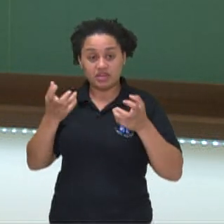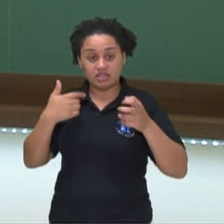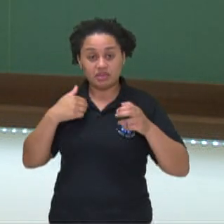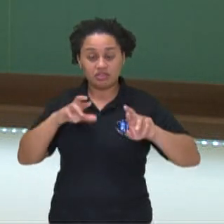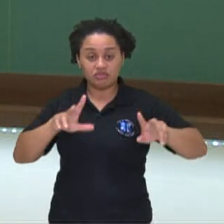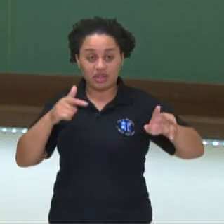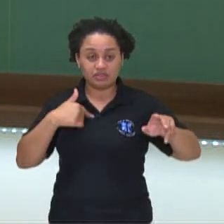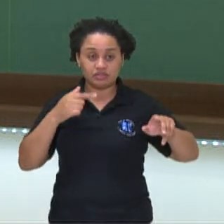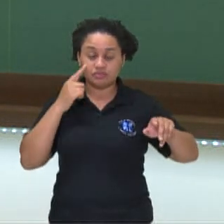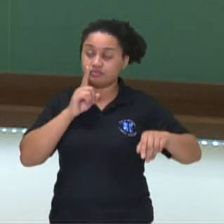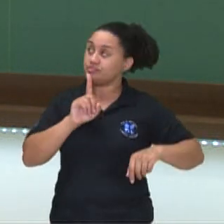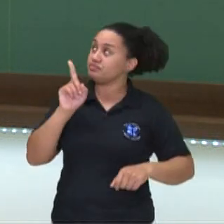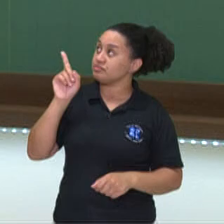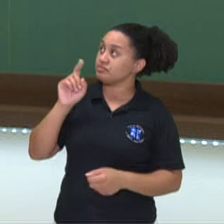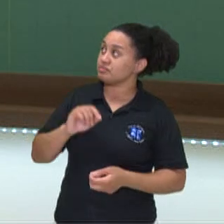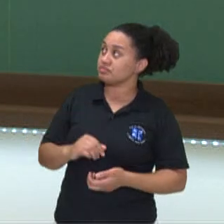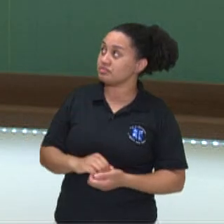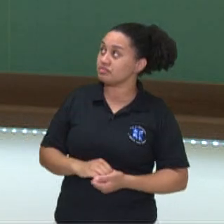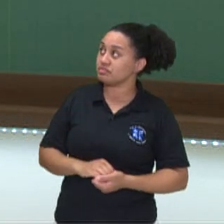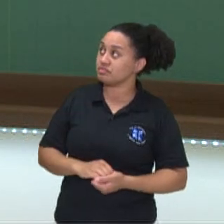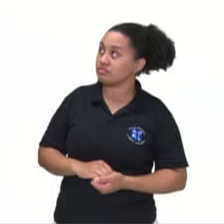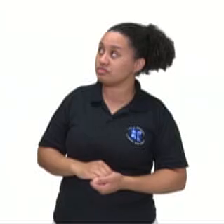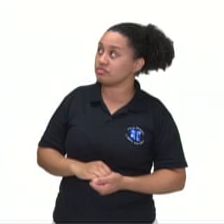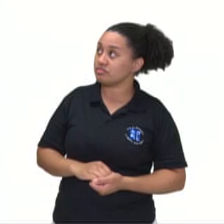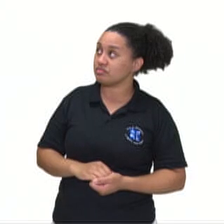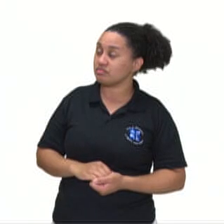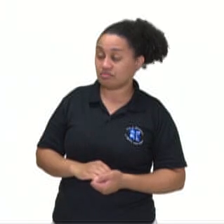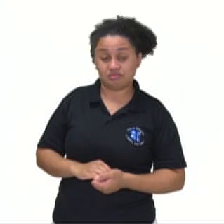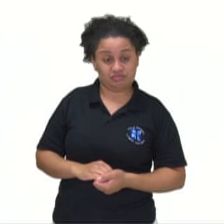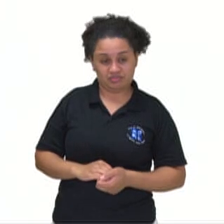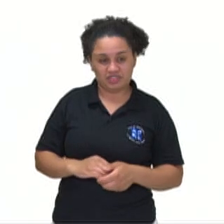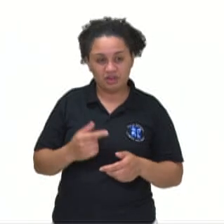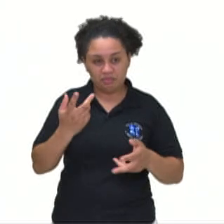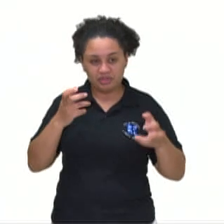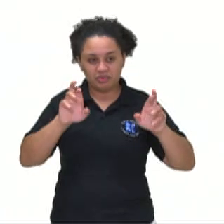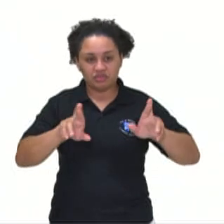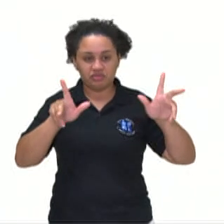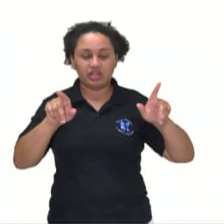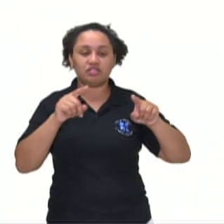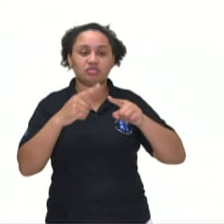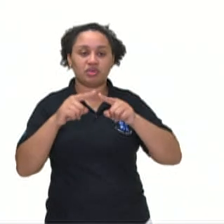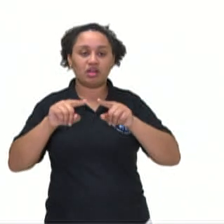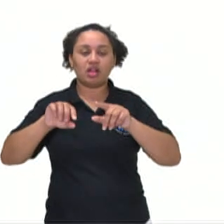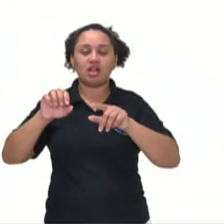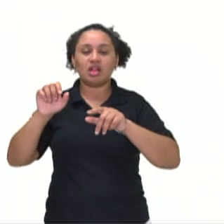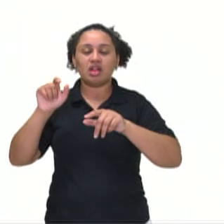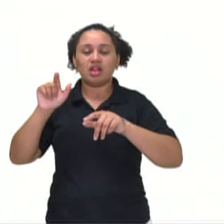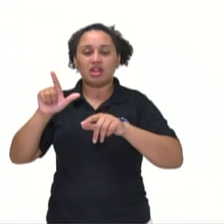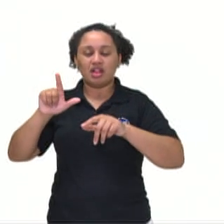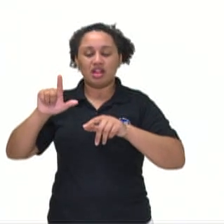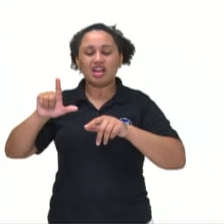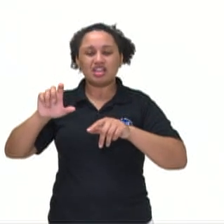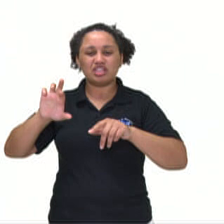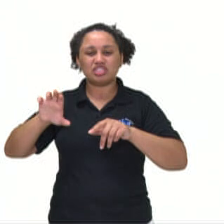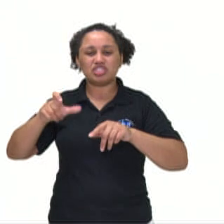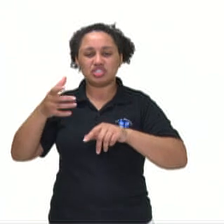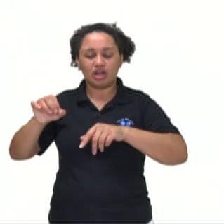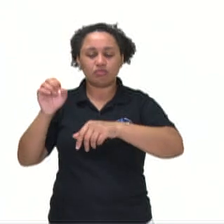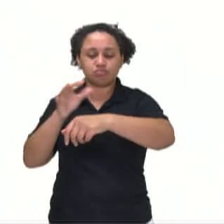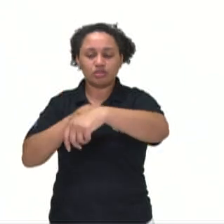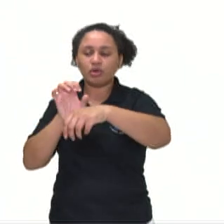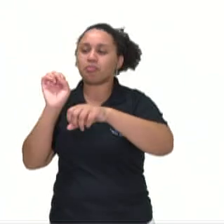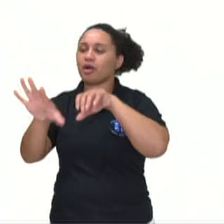ó, lixão de aterro sanitário, pois os lixões nada mais são do que grandes áreas onde o lixo